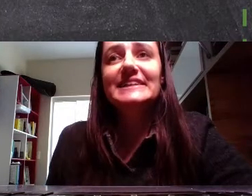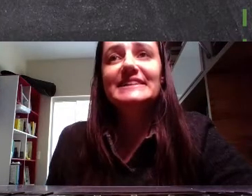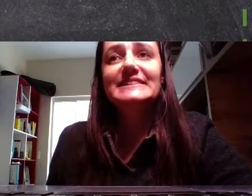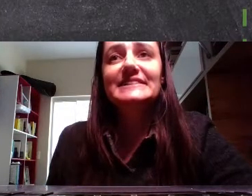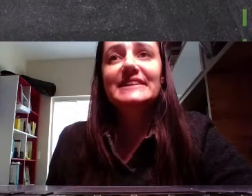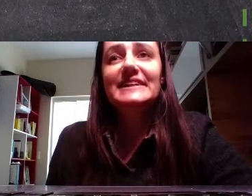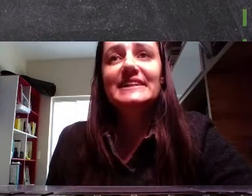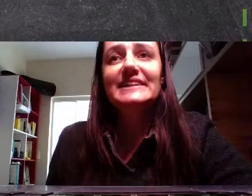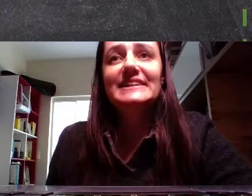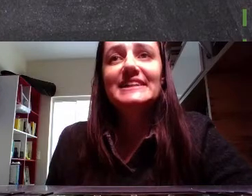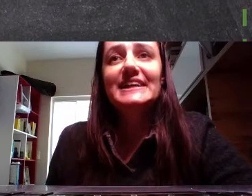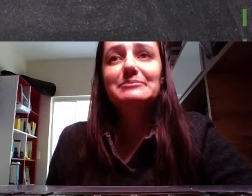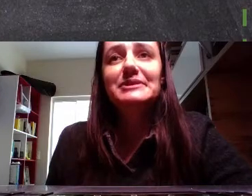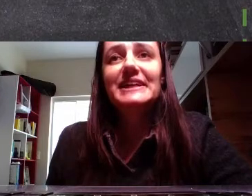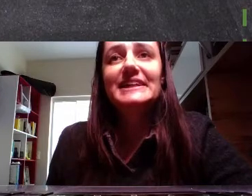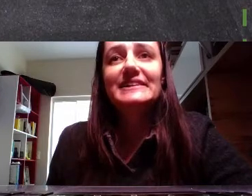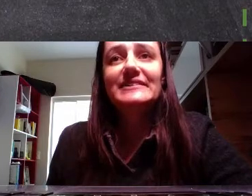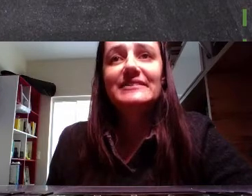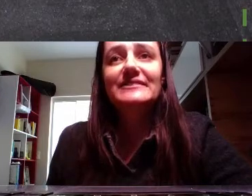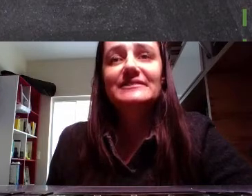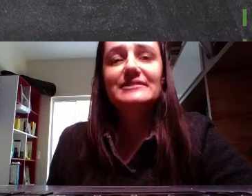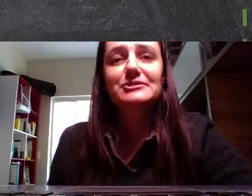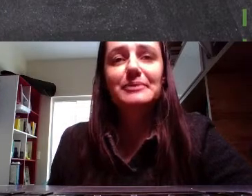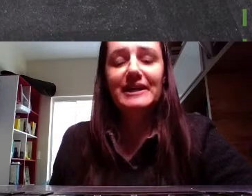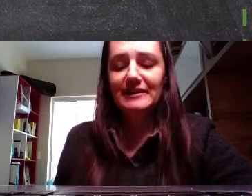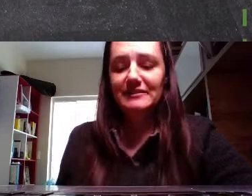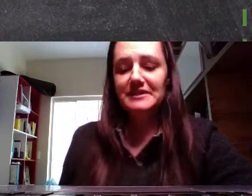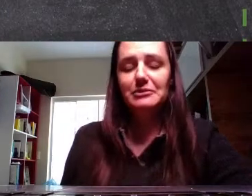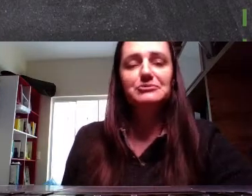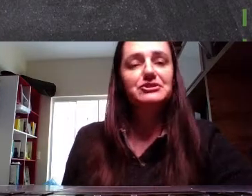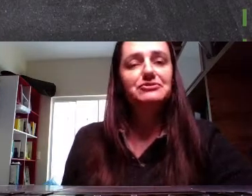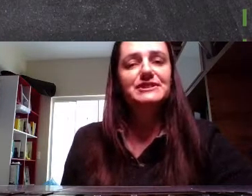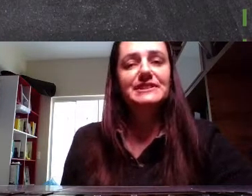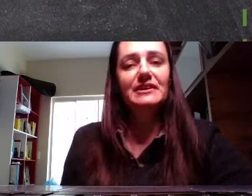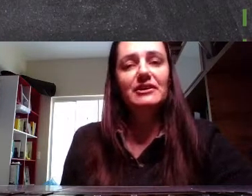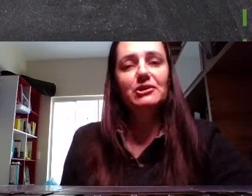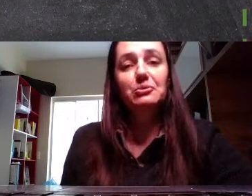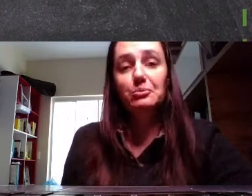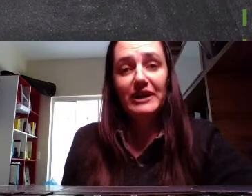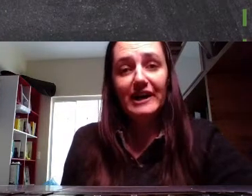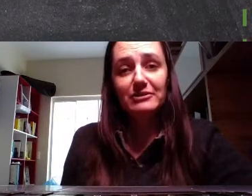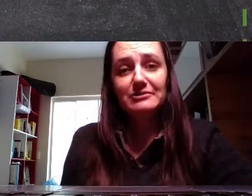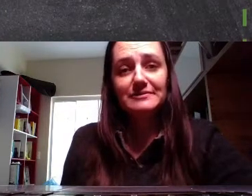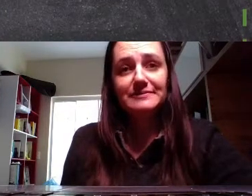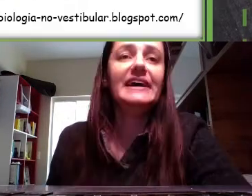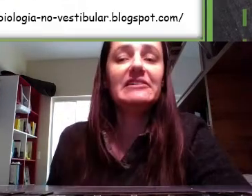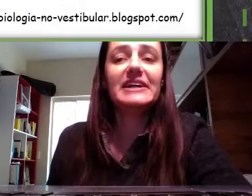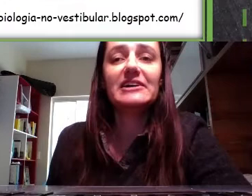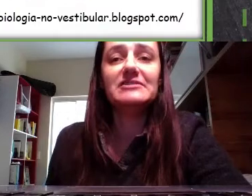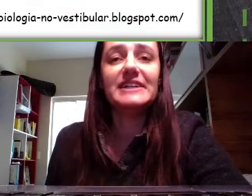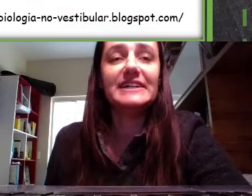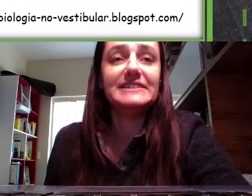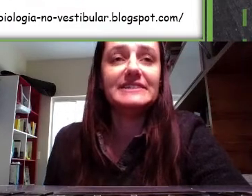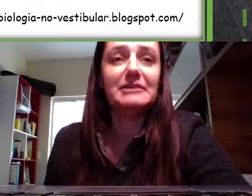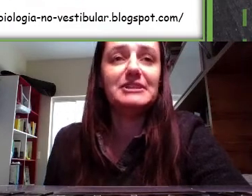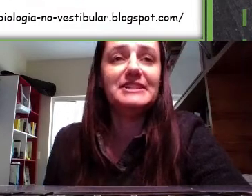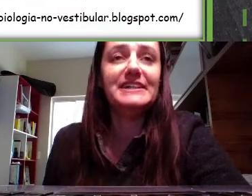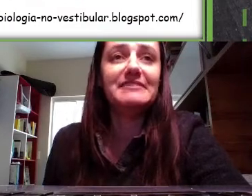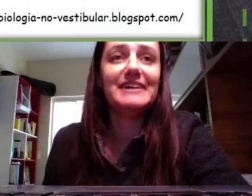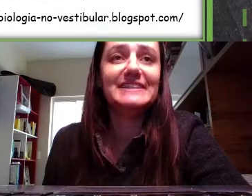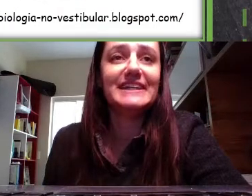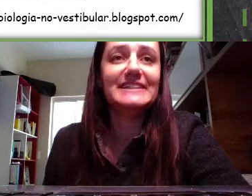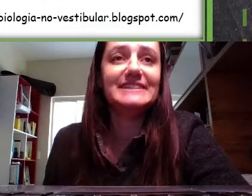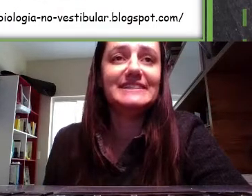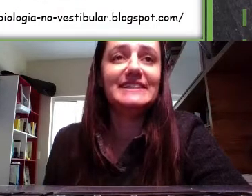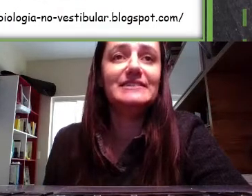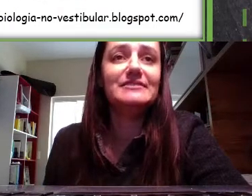a cicatriz deixada por ele. Tudo bem? Fica como se fosse um buraco. E aí o que acontece? À